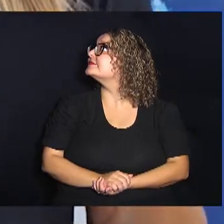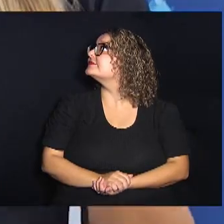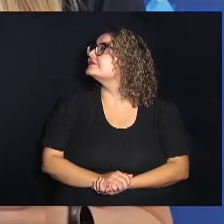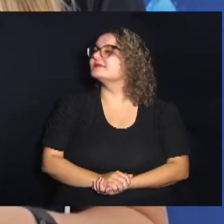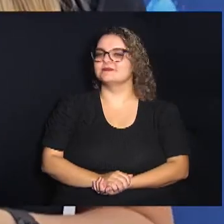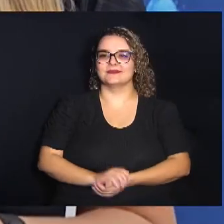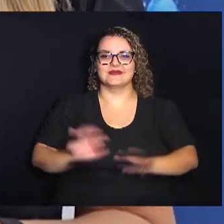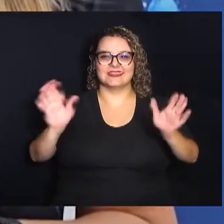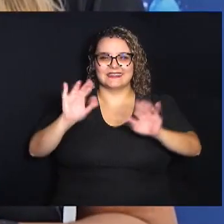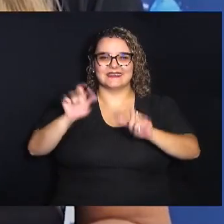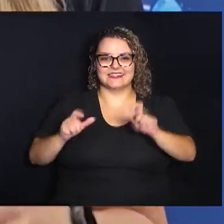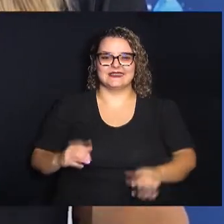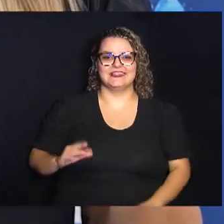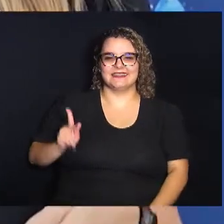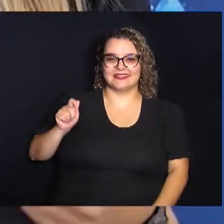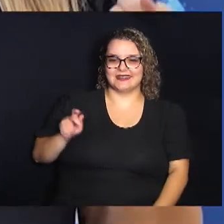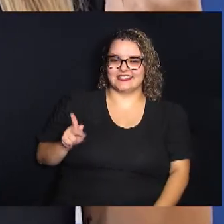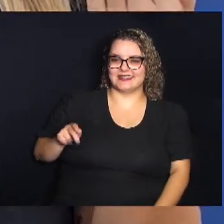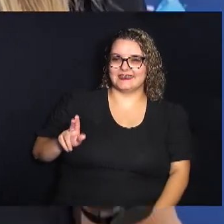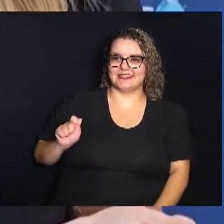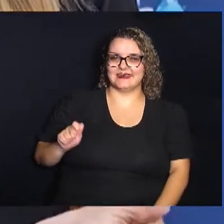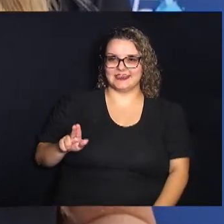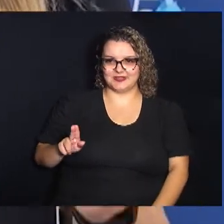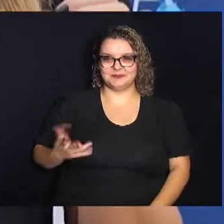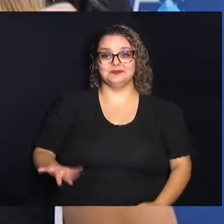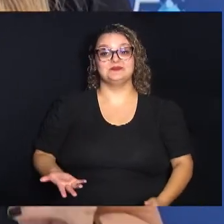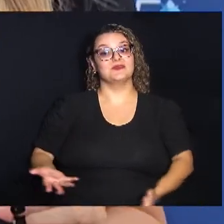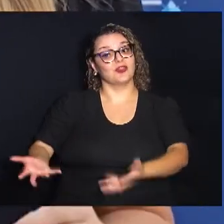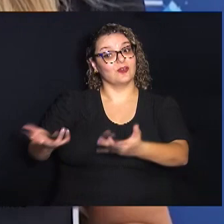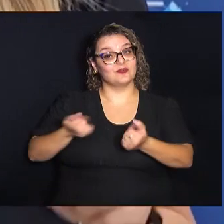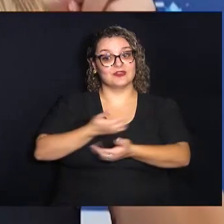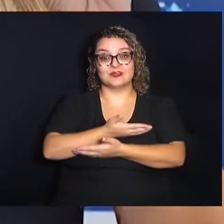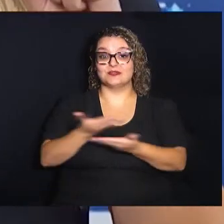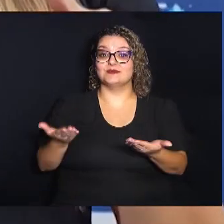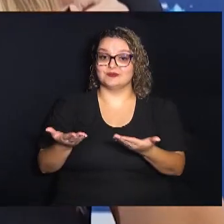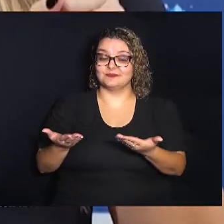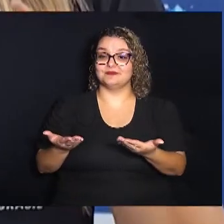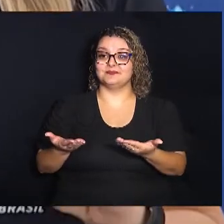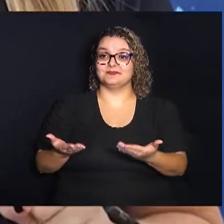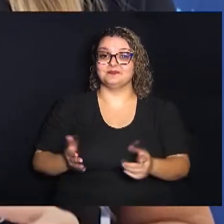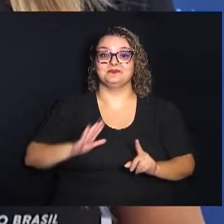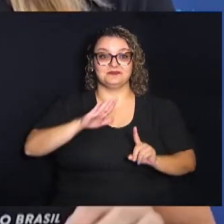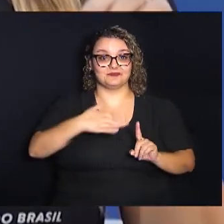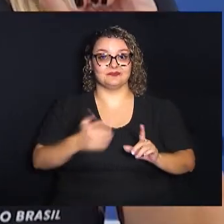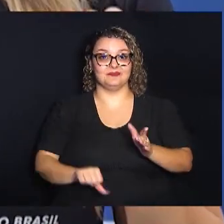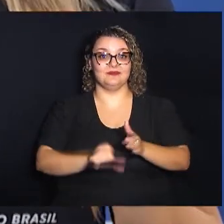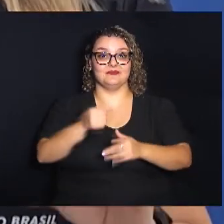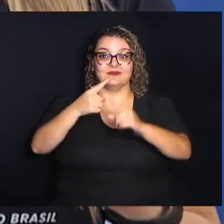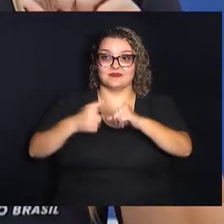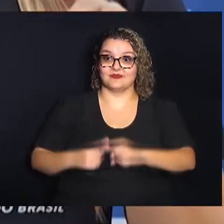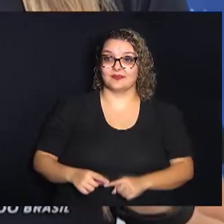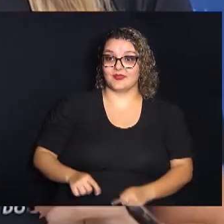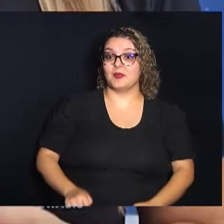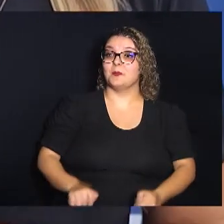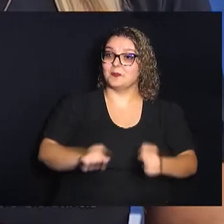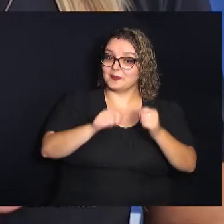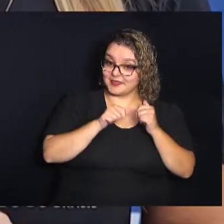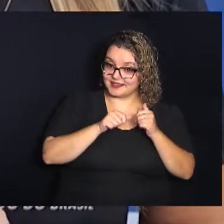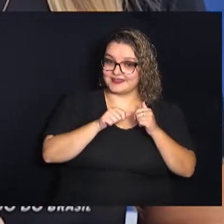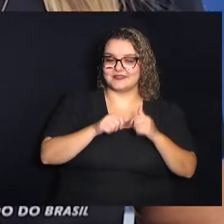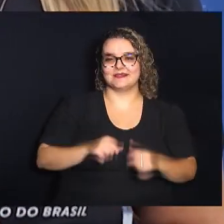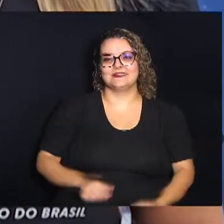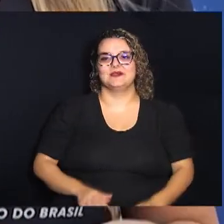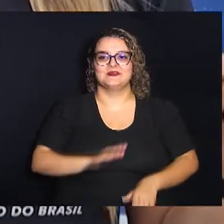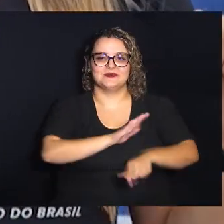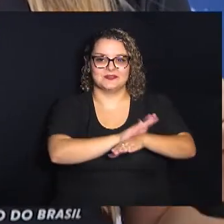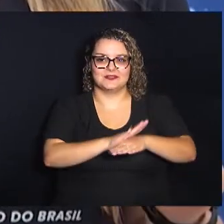Oi pessoal, eu sou a Cacau do Circuito Beach Tênis e estou aqui para convidar vocês para prestigiar o primeiro torneio beneficente de beach tênis em prol da